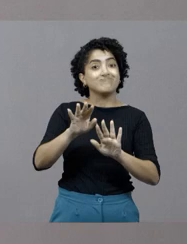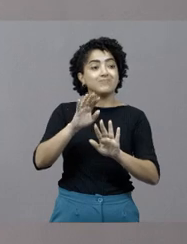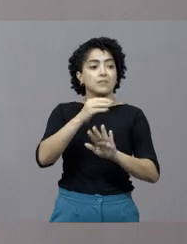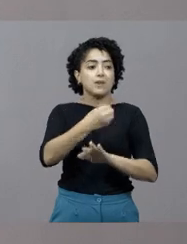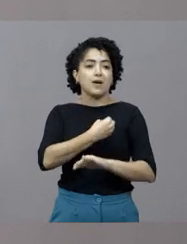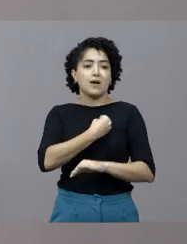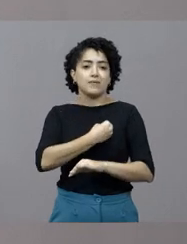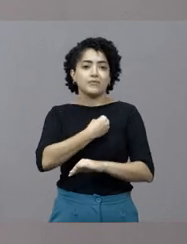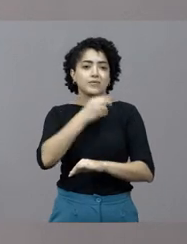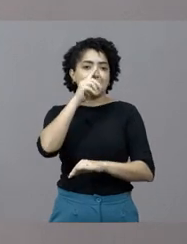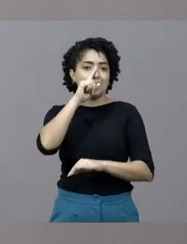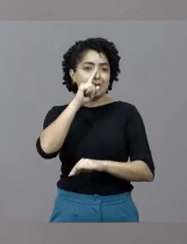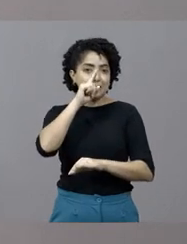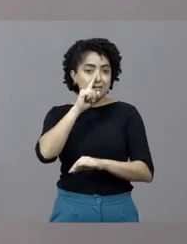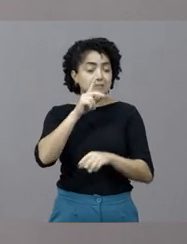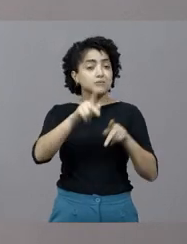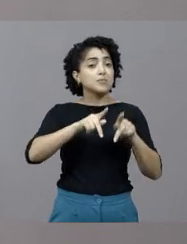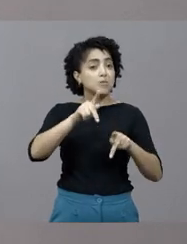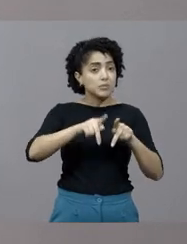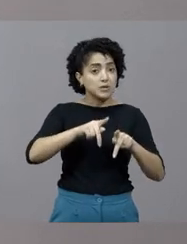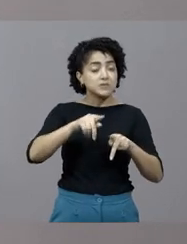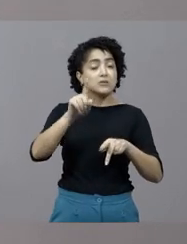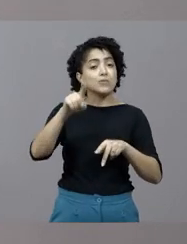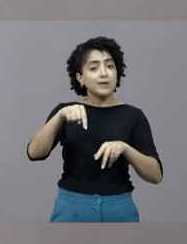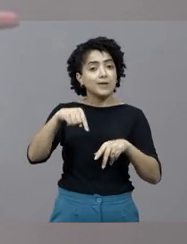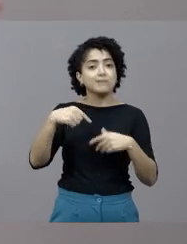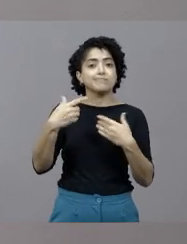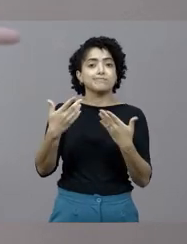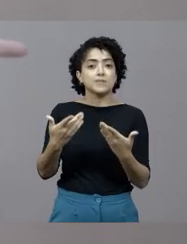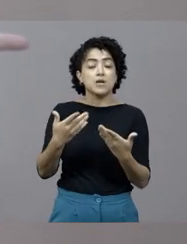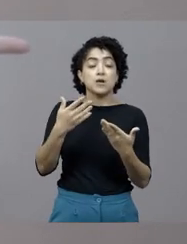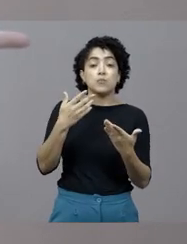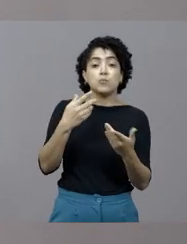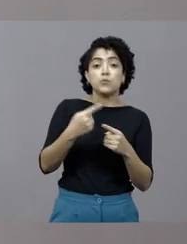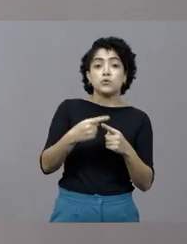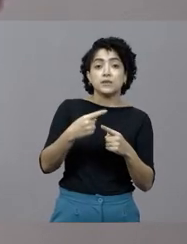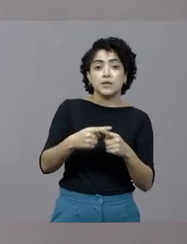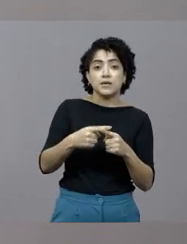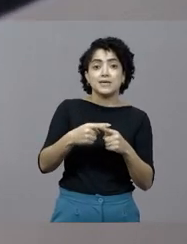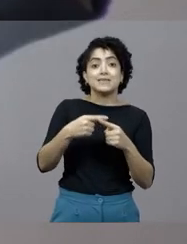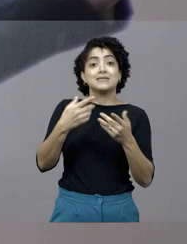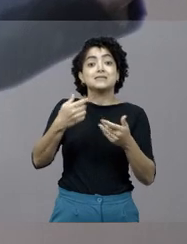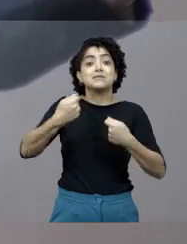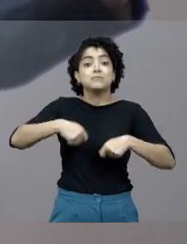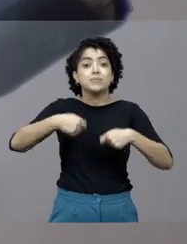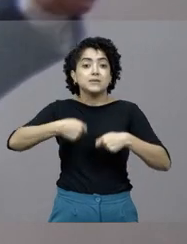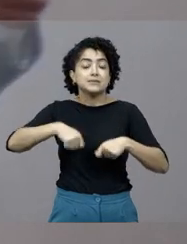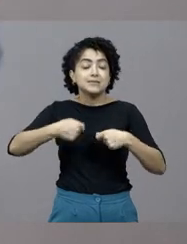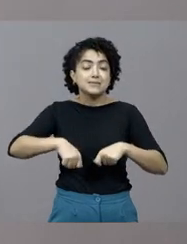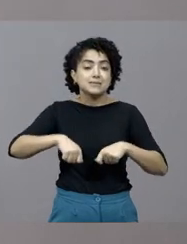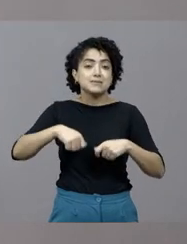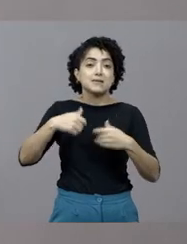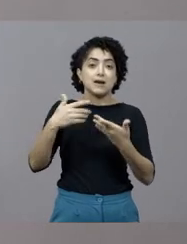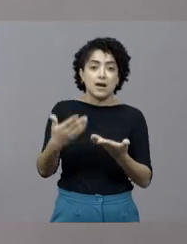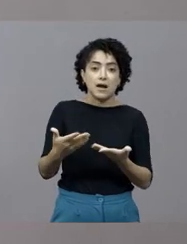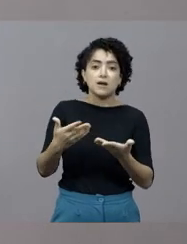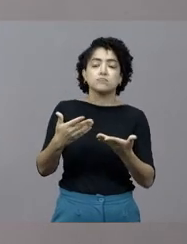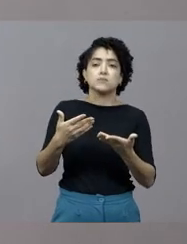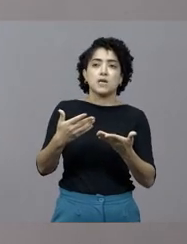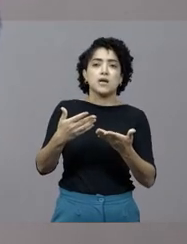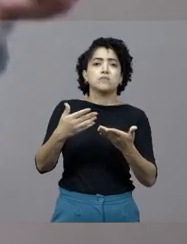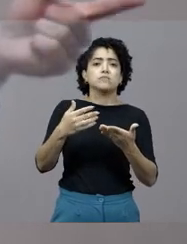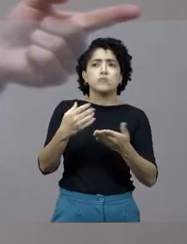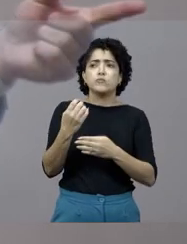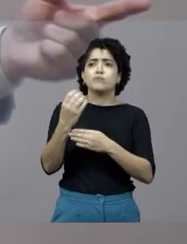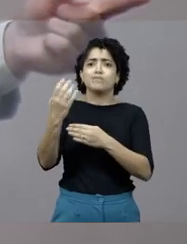risco. É isso que ele está fazendo, porque ele está dizendo que se alguém precisar ser transportado em